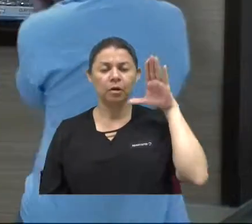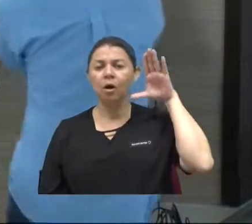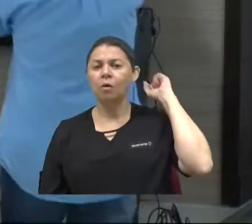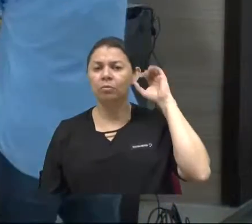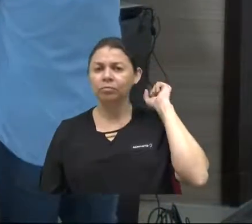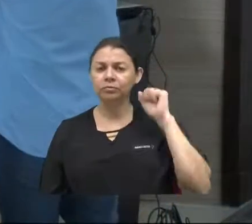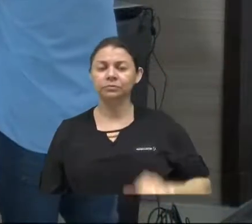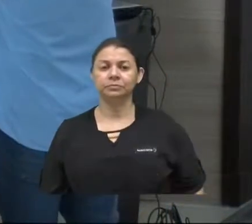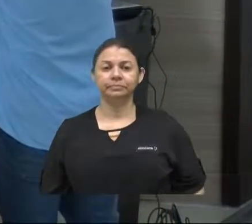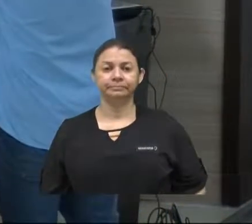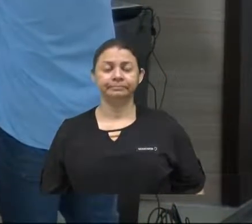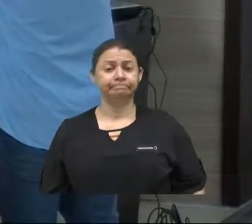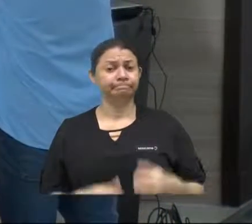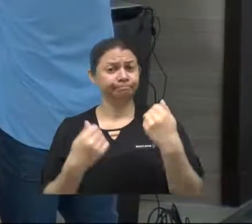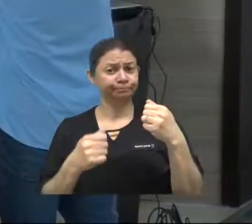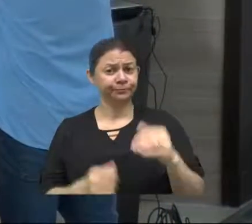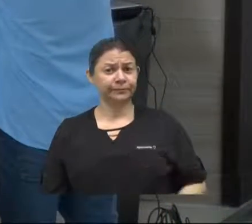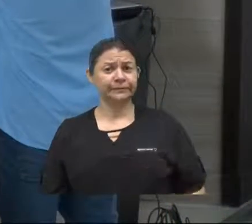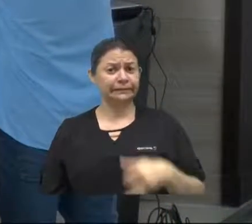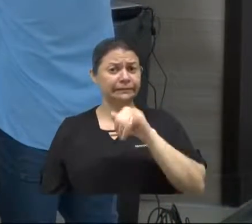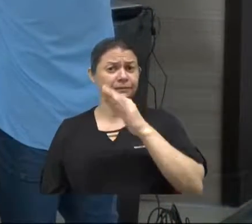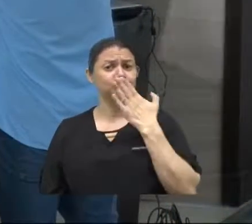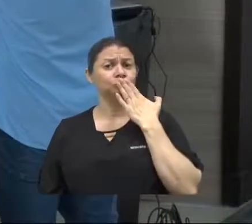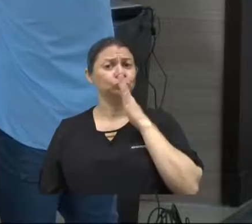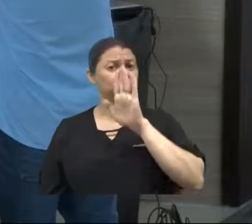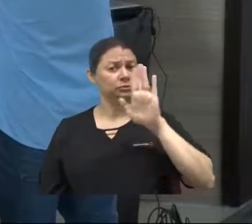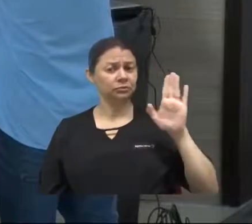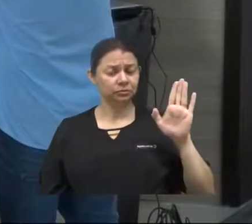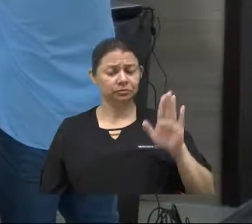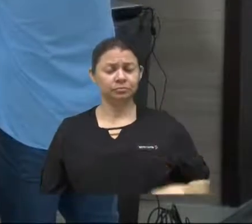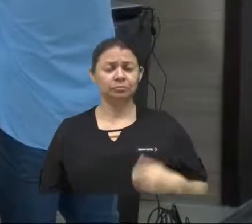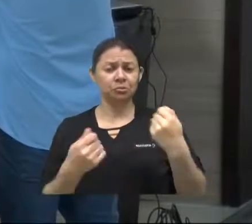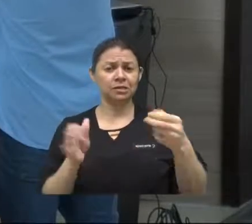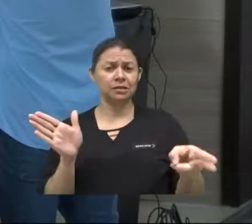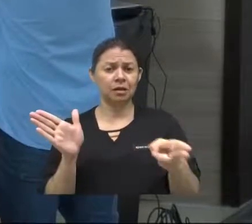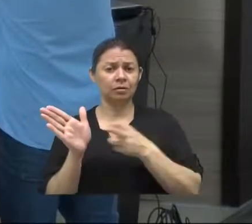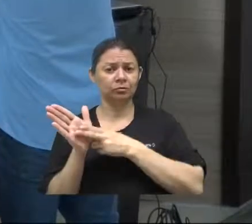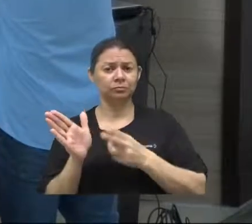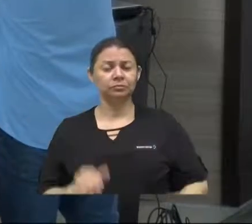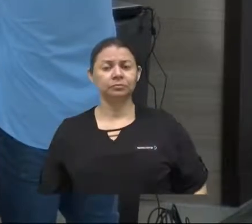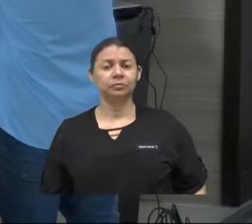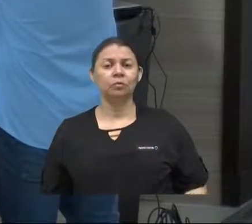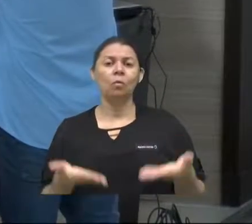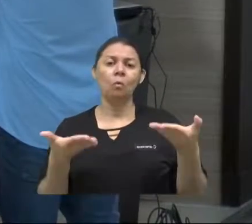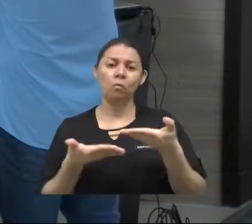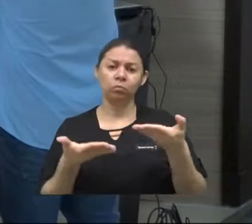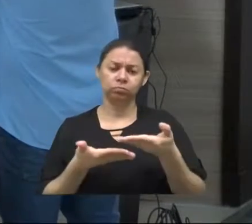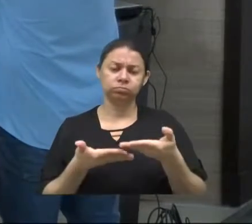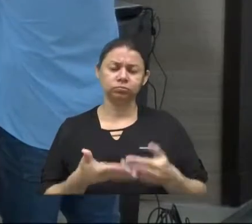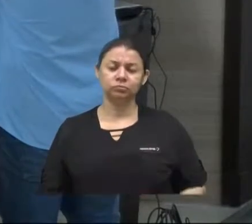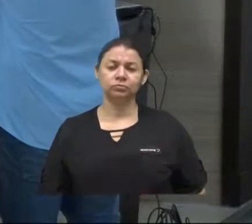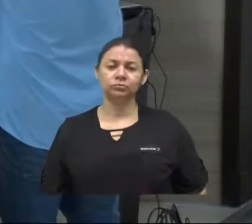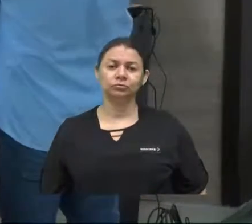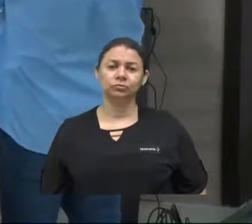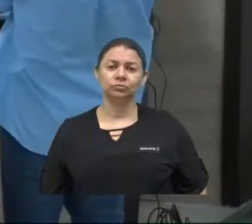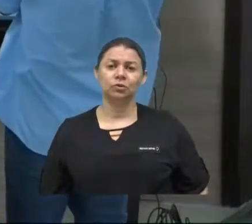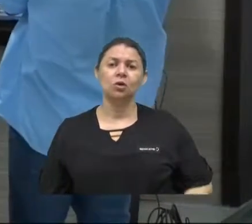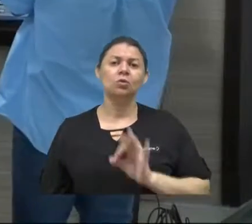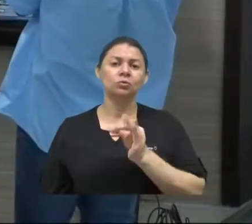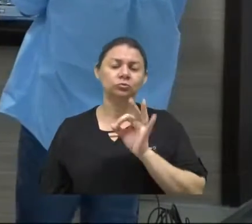palavra naquilo que a gente assume. Eu ouvi muito dentro dessa casa. Disse ao vereador Lemão, quando me procurou pedindo meu